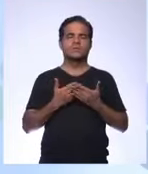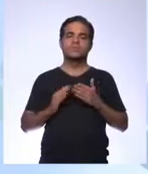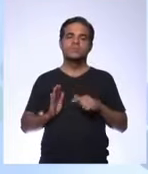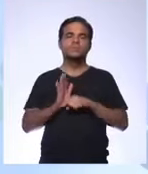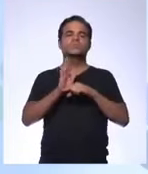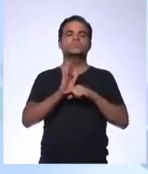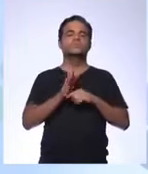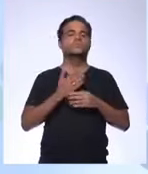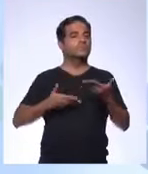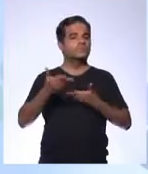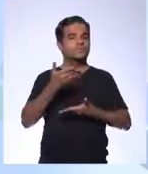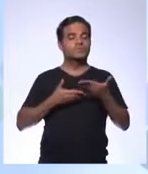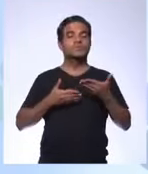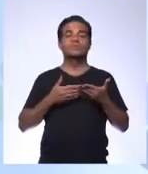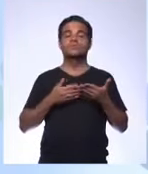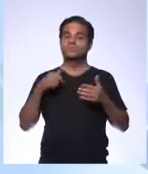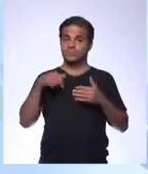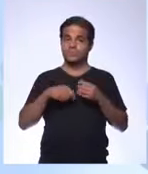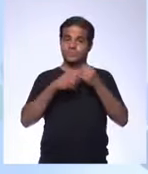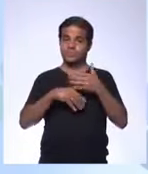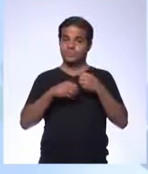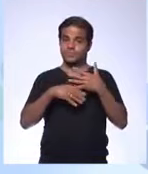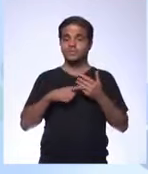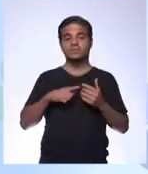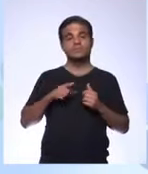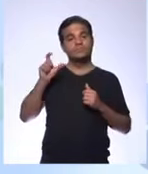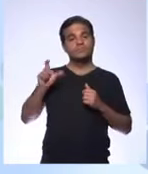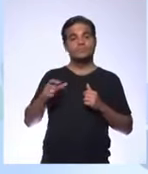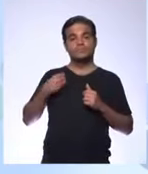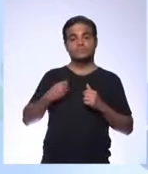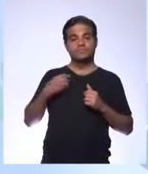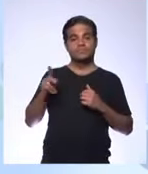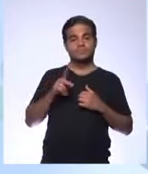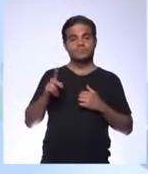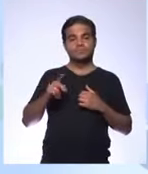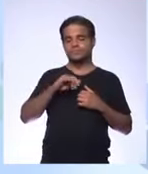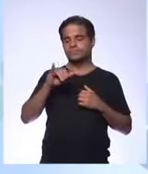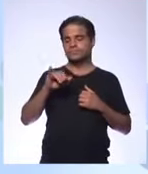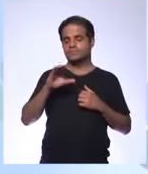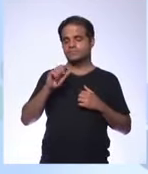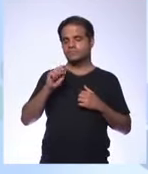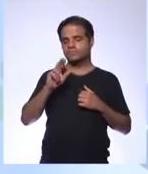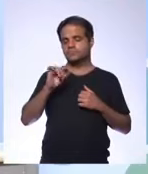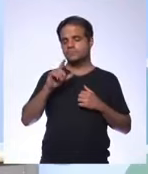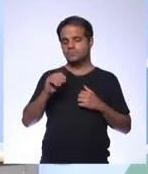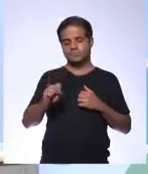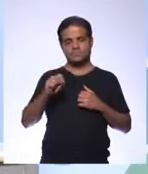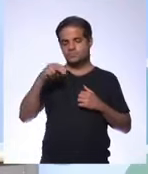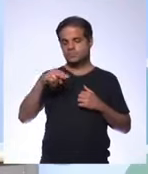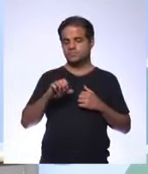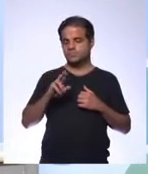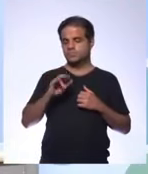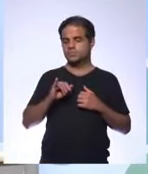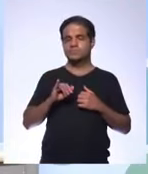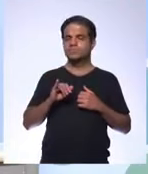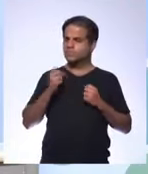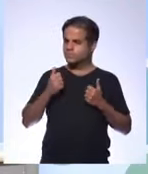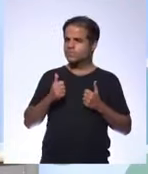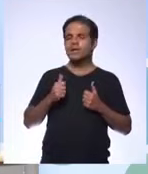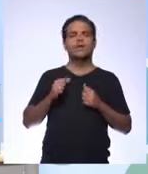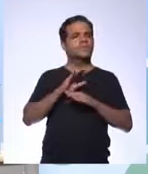contribuindo, interagindo com vocês no nosso chat, temos a presença do professor Carlos Neri. Tudo bem, professor Carlos? Tudo bem, professora Luíse,